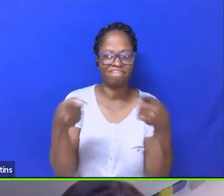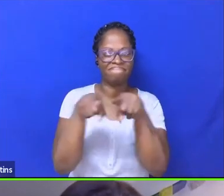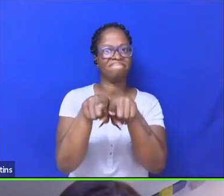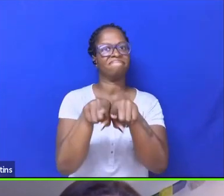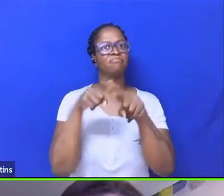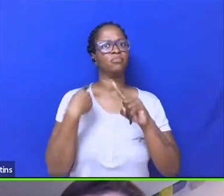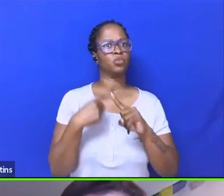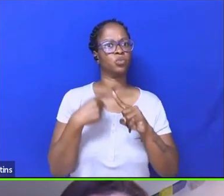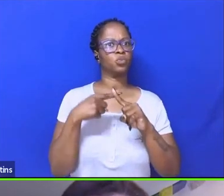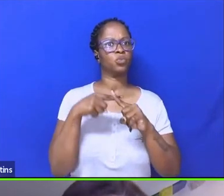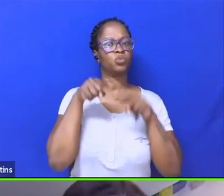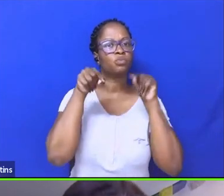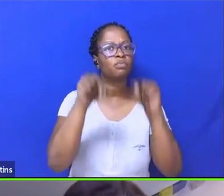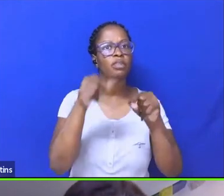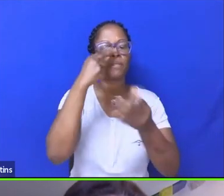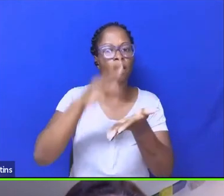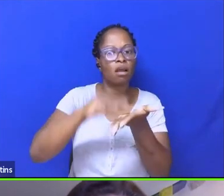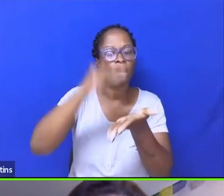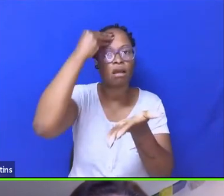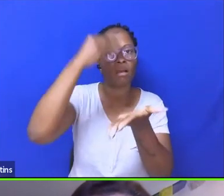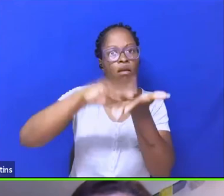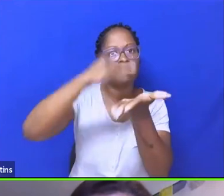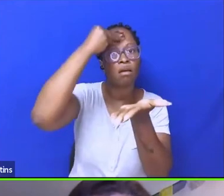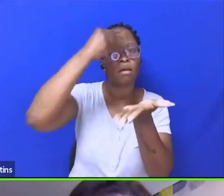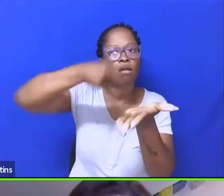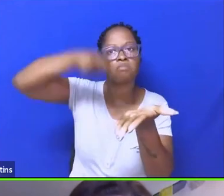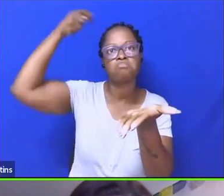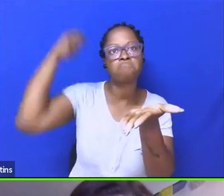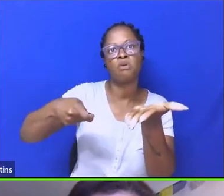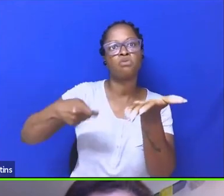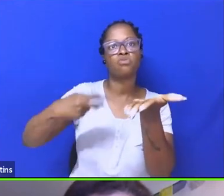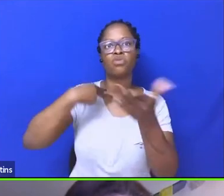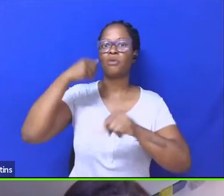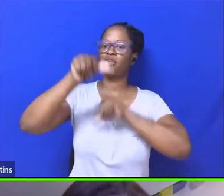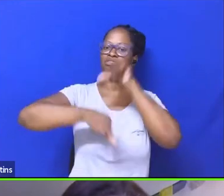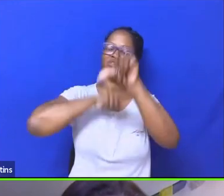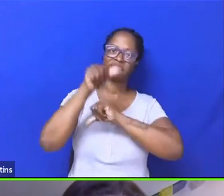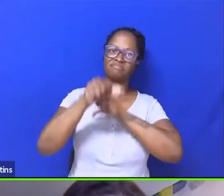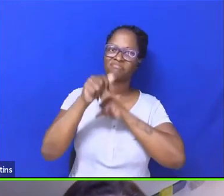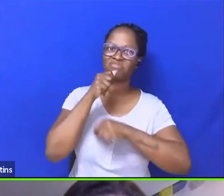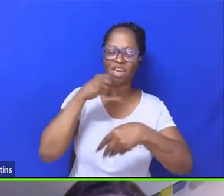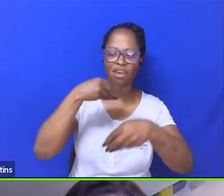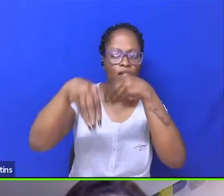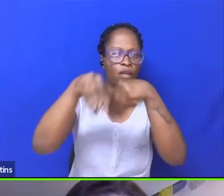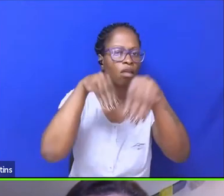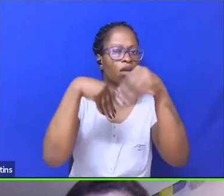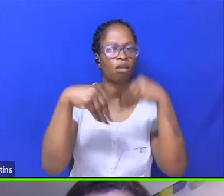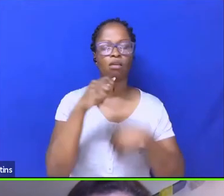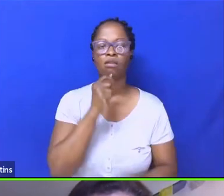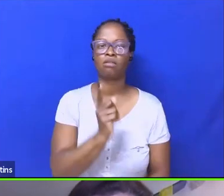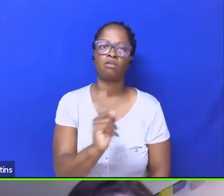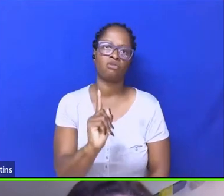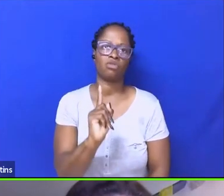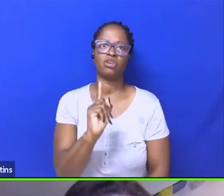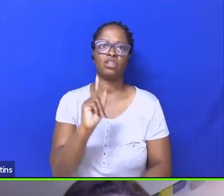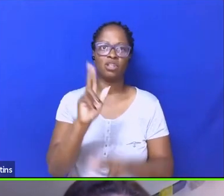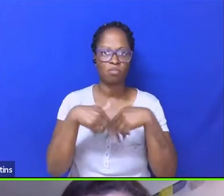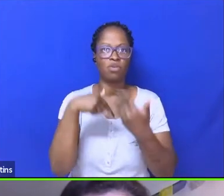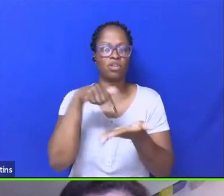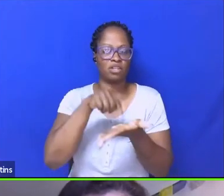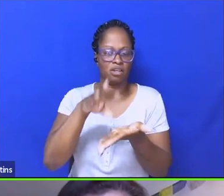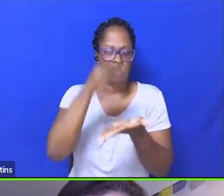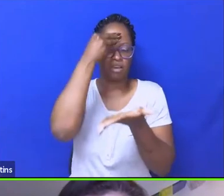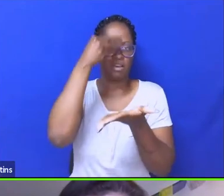estabelecidas inmodificáveis e essa codificação do direito também aspira